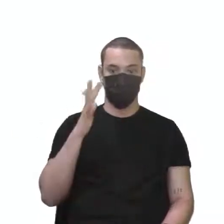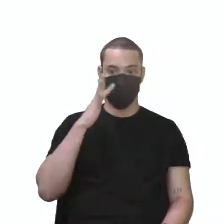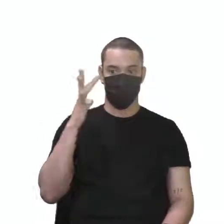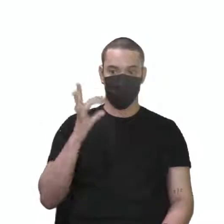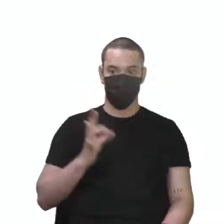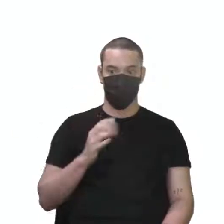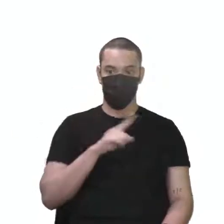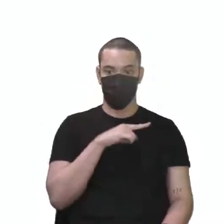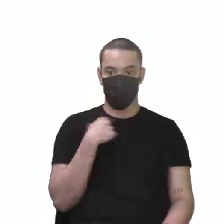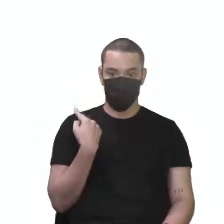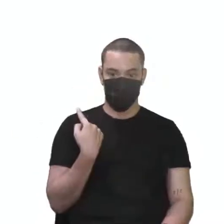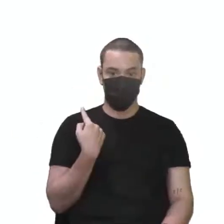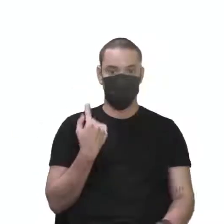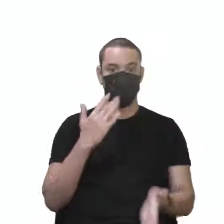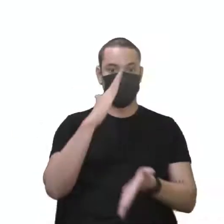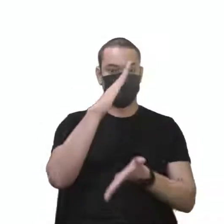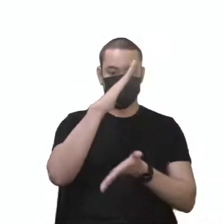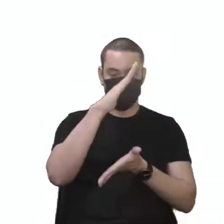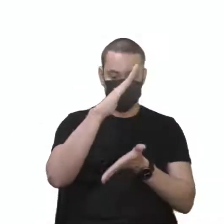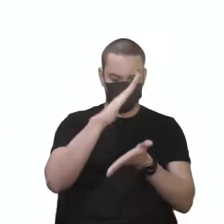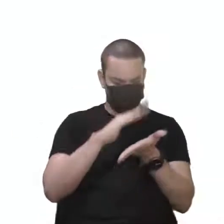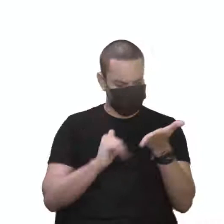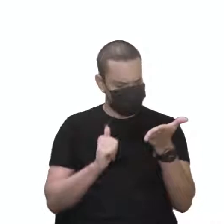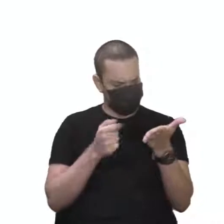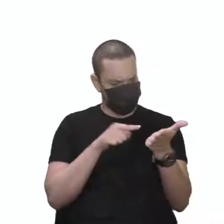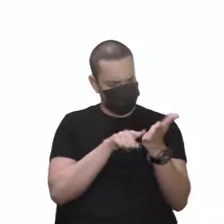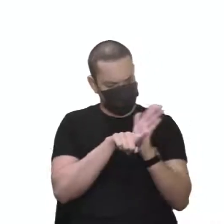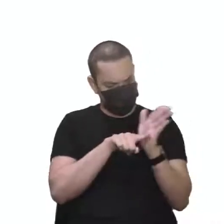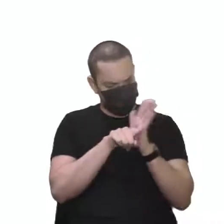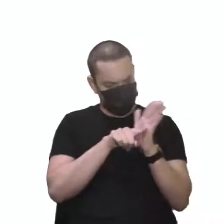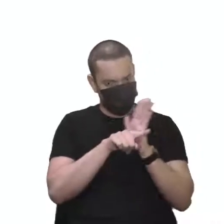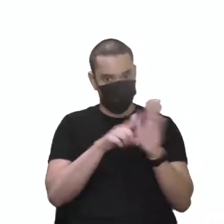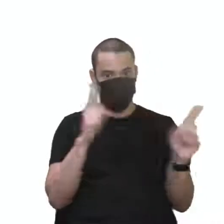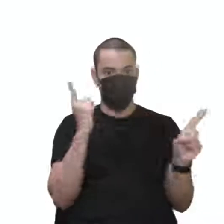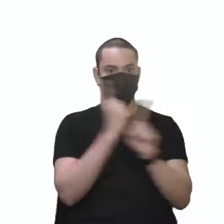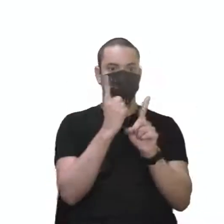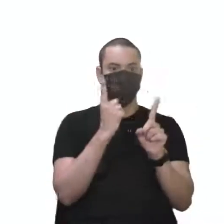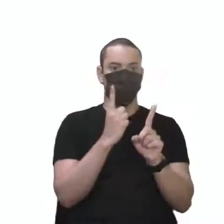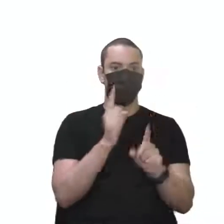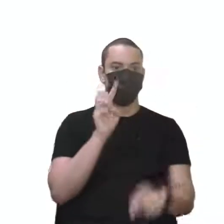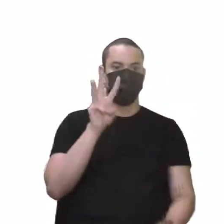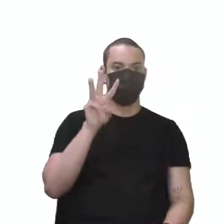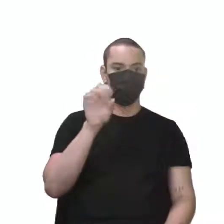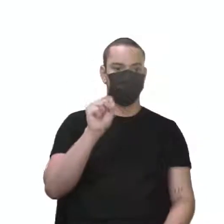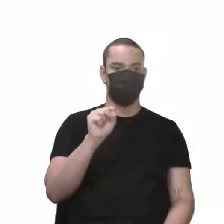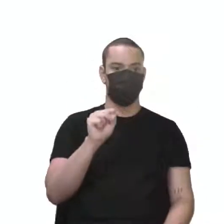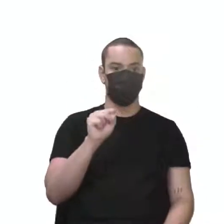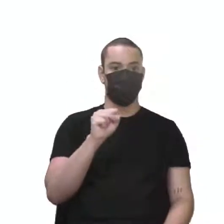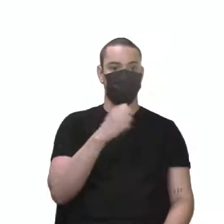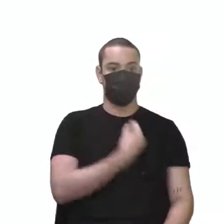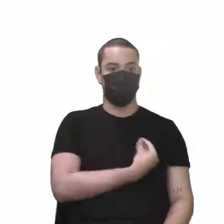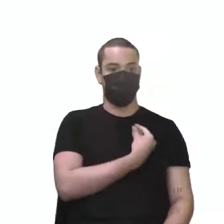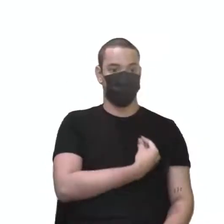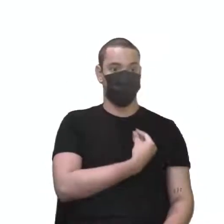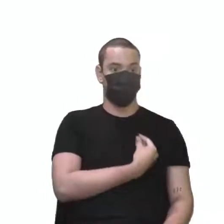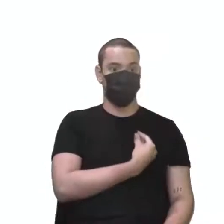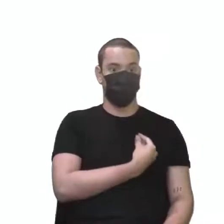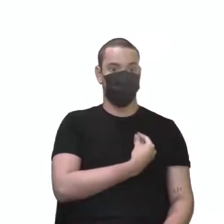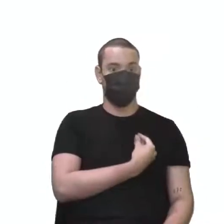acontece? Quando eles retiraram o material dessa bactéria, eles encontraram lá, bactéria do tipo 3S